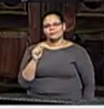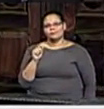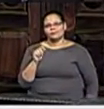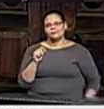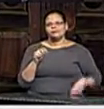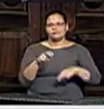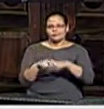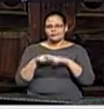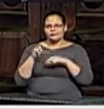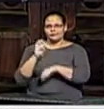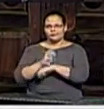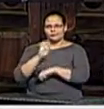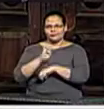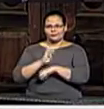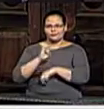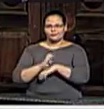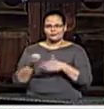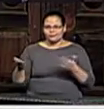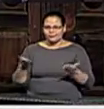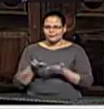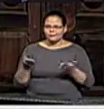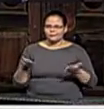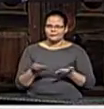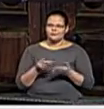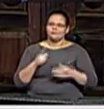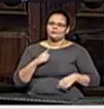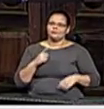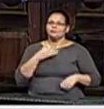o Estado a chegar na situação que está.